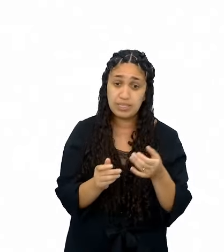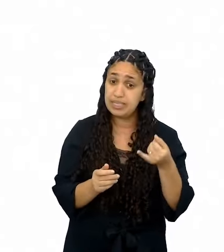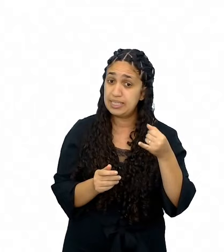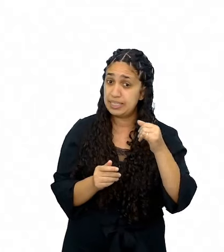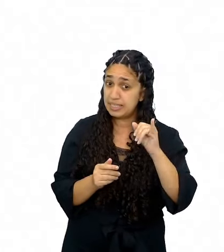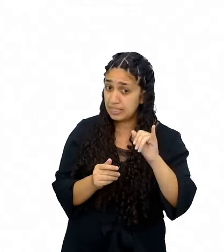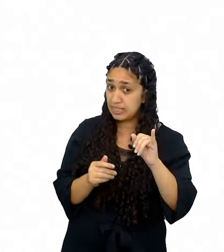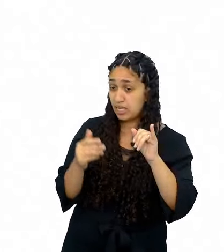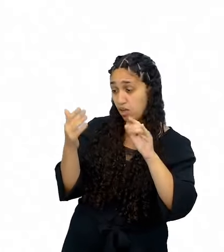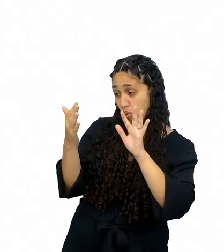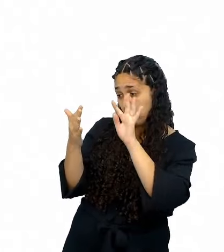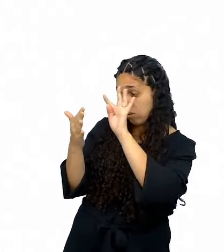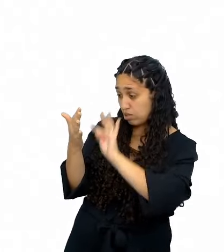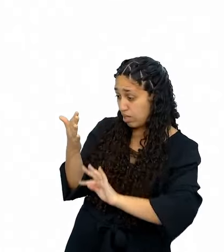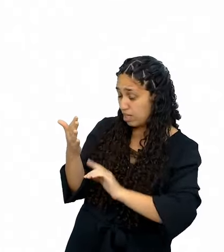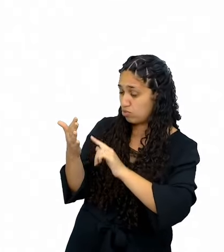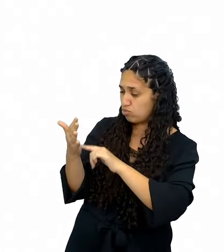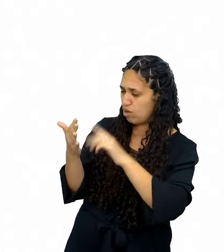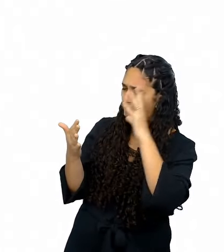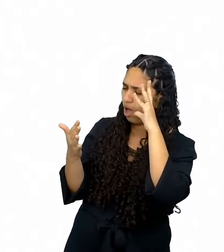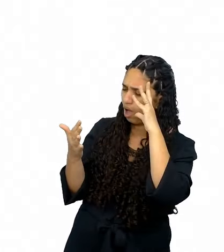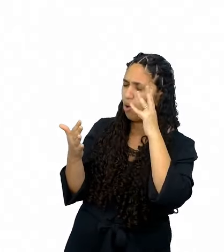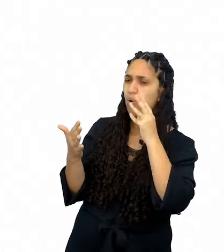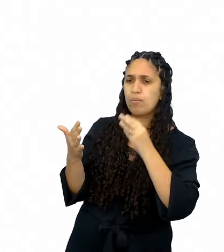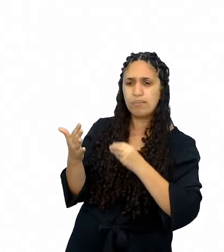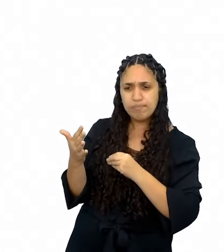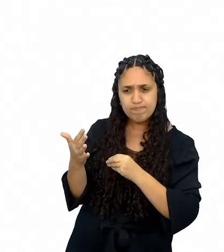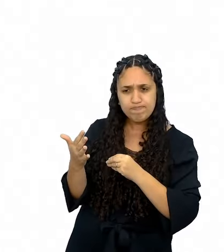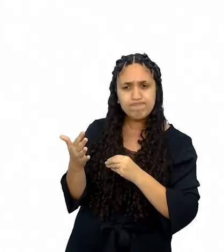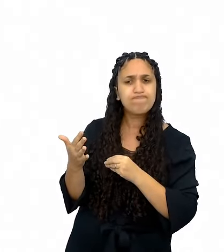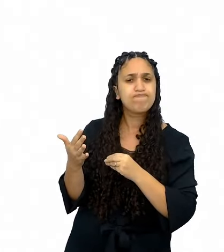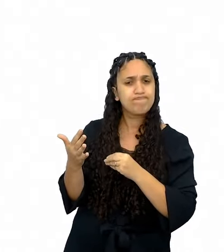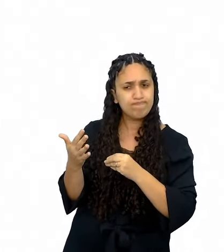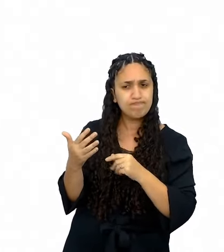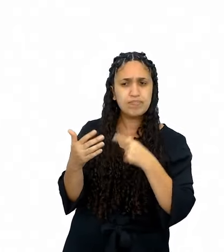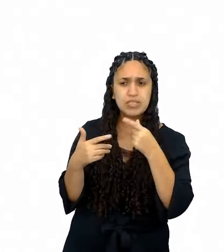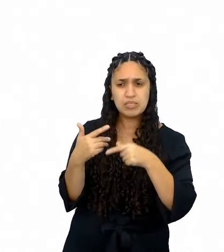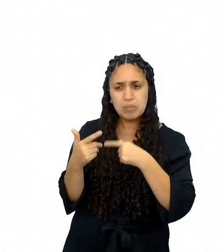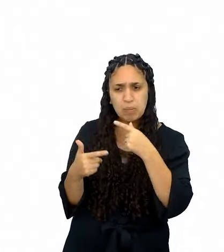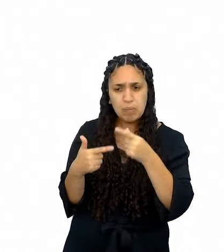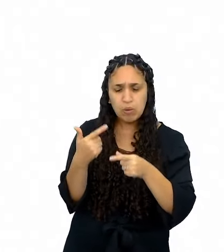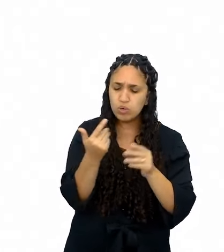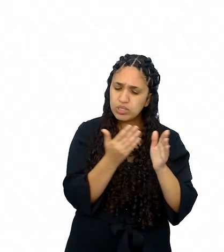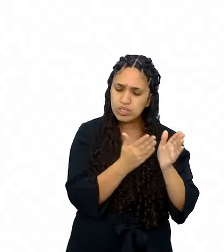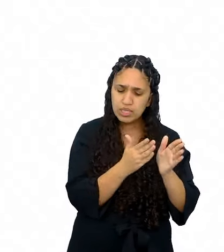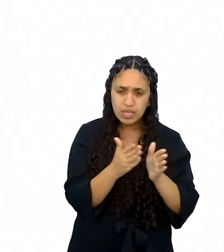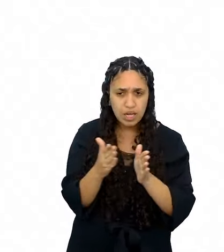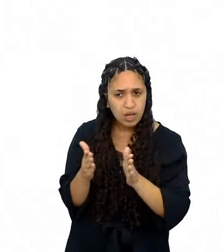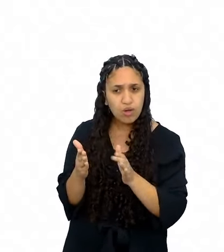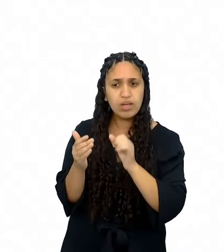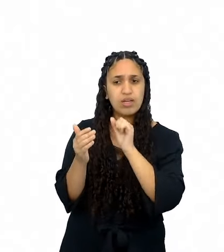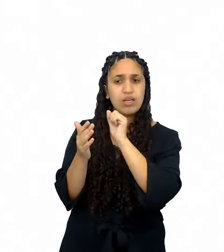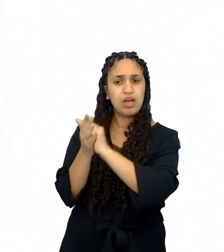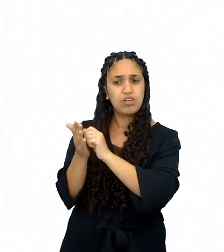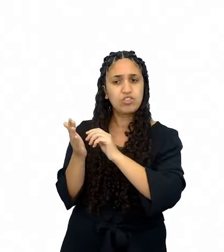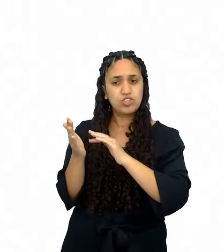atividades, da atividade 2 até a atividade 7, que ajudarão os estudantes a avançarem nessa modalidade leitora, que